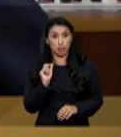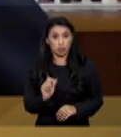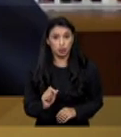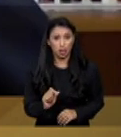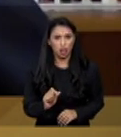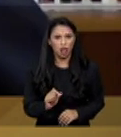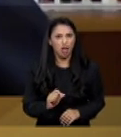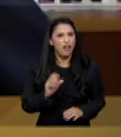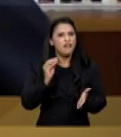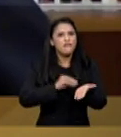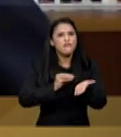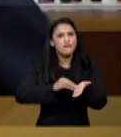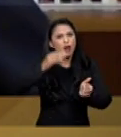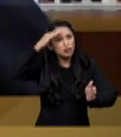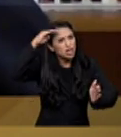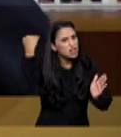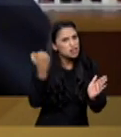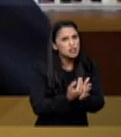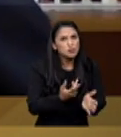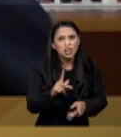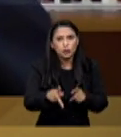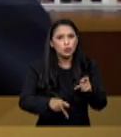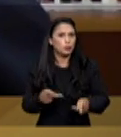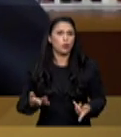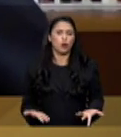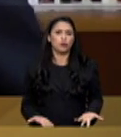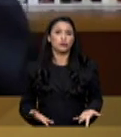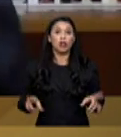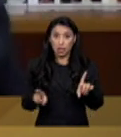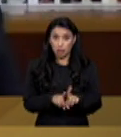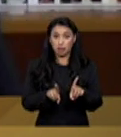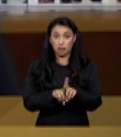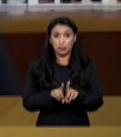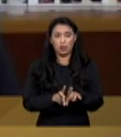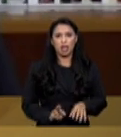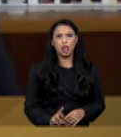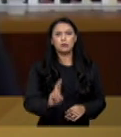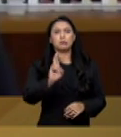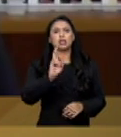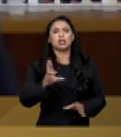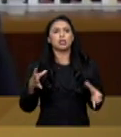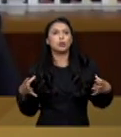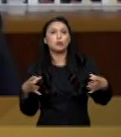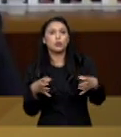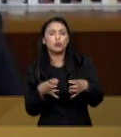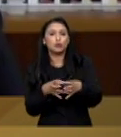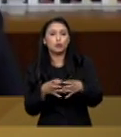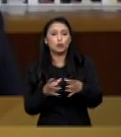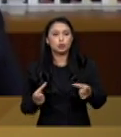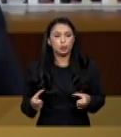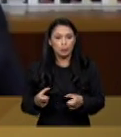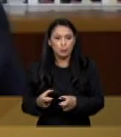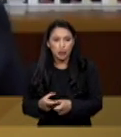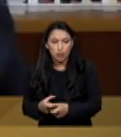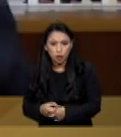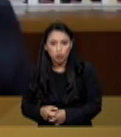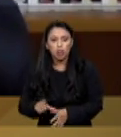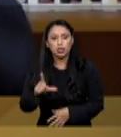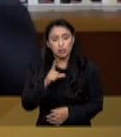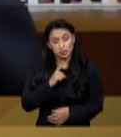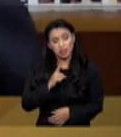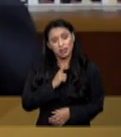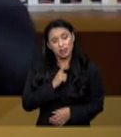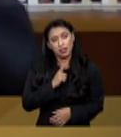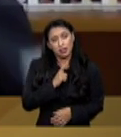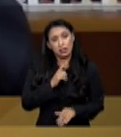um desrespeito ao direito do próprio povo, que também é representado pelos grupos minoritários que atuam